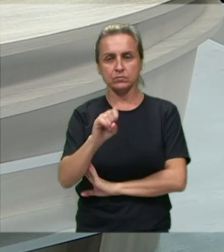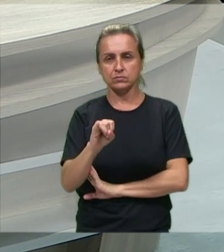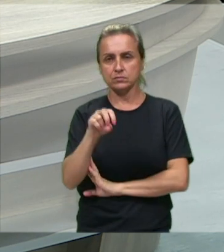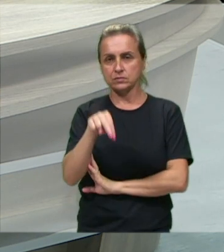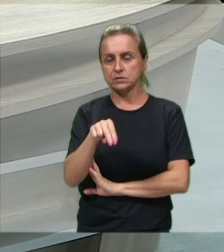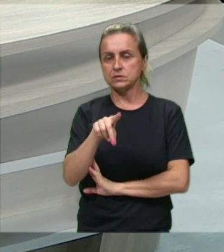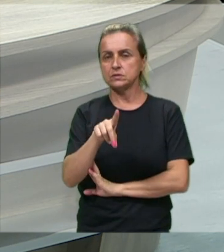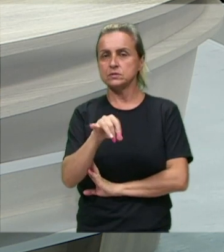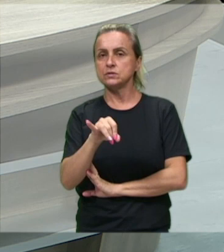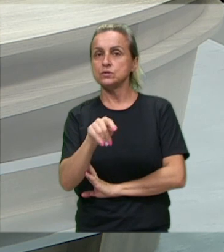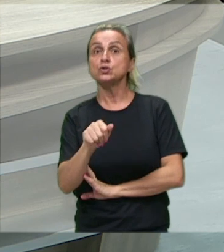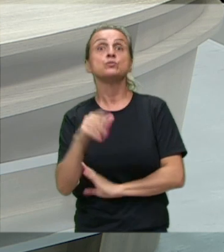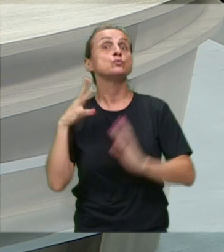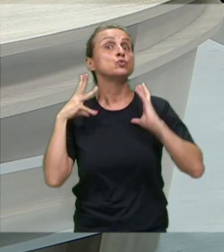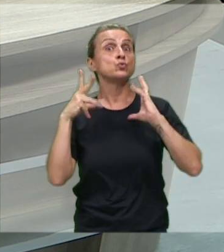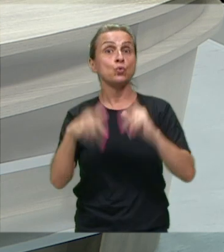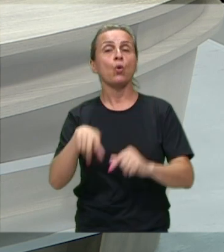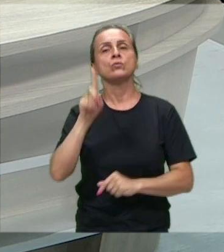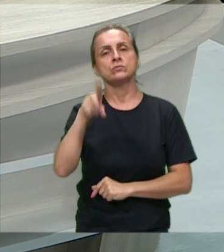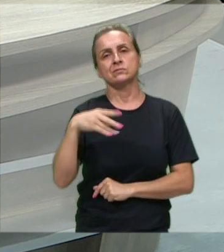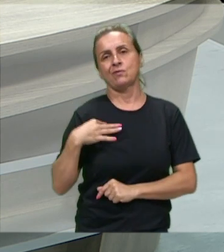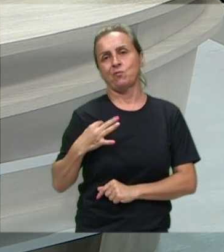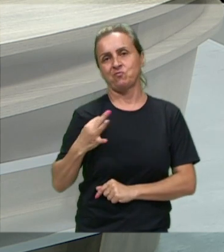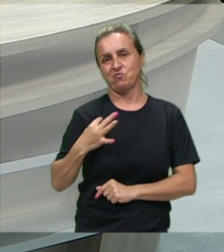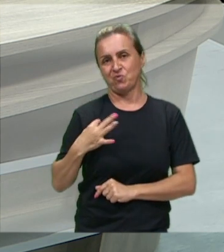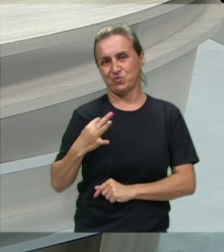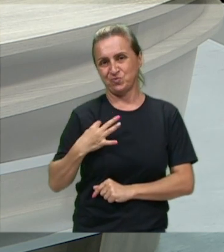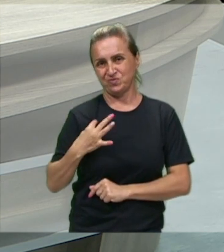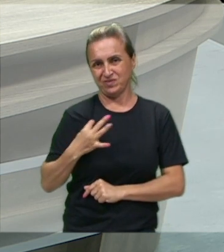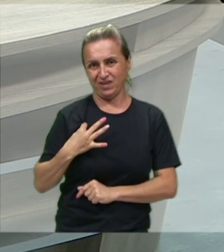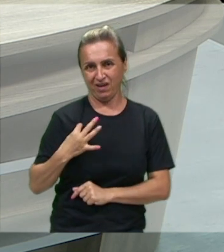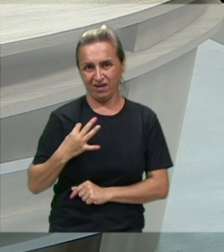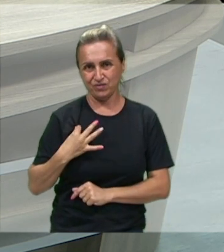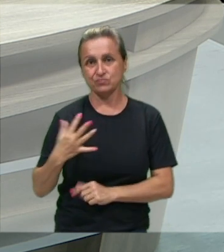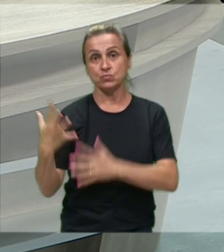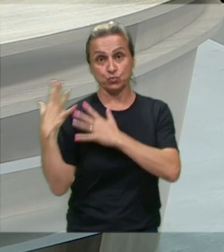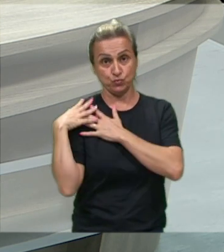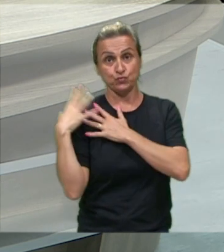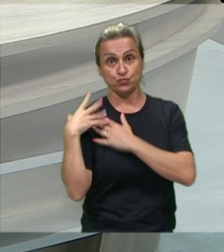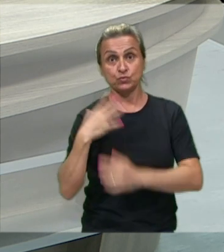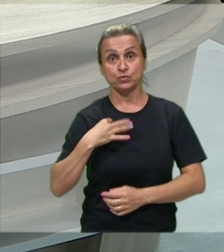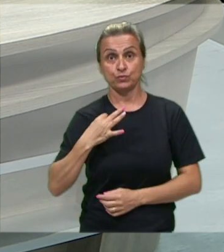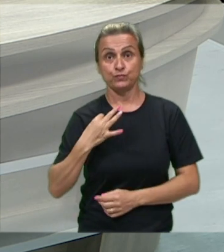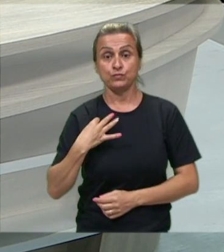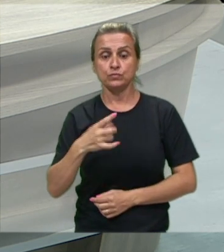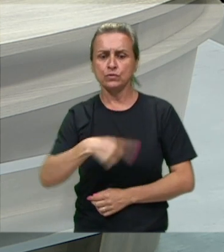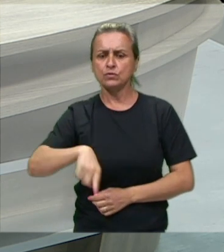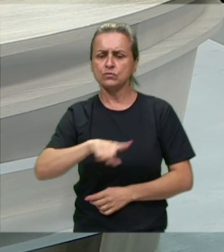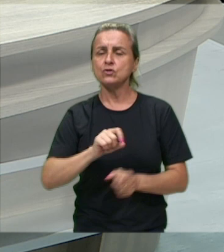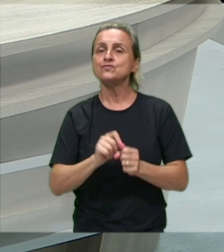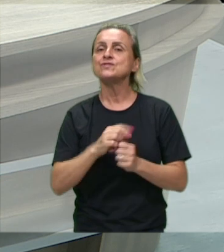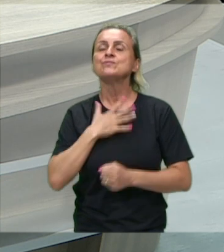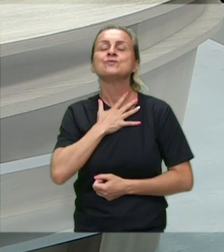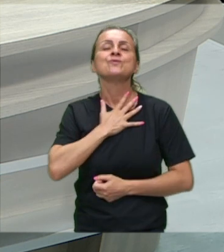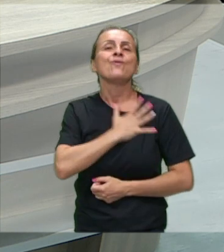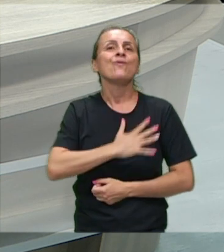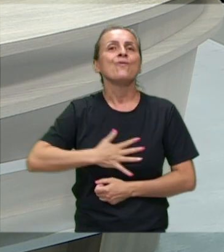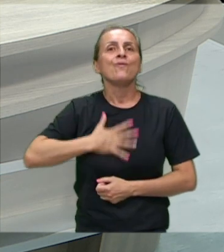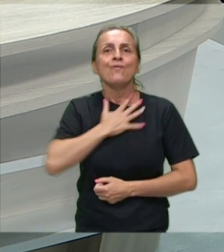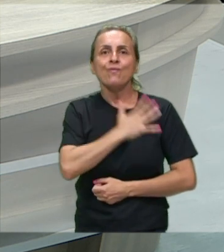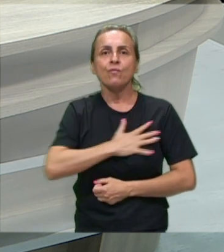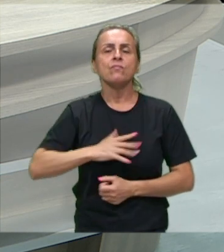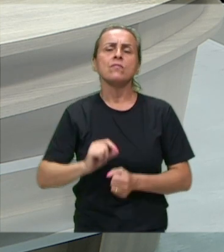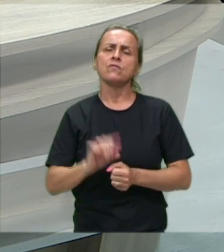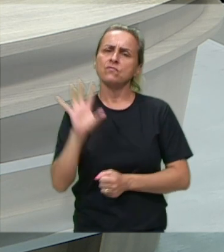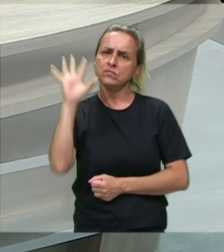participam com a gente são voluntários, né? O que são basicamente CLC, são os funcionários. Então a gente faz o bom prazer, que a gente vai acontecer. E